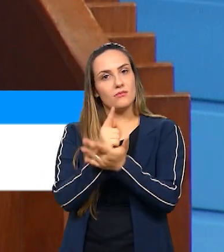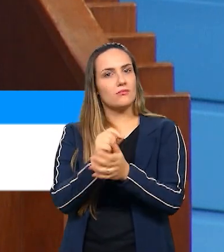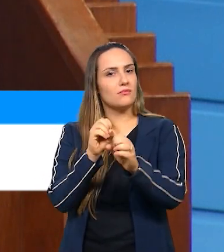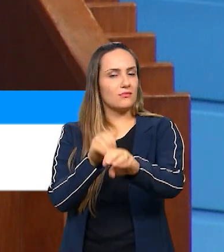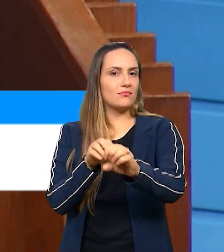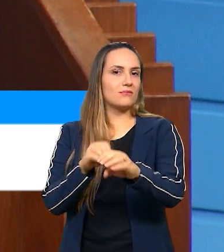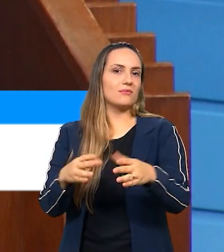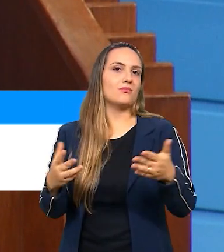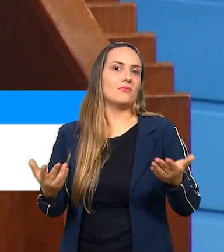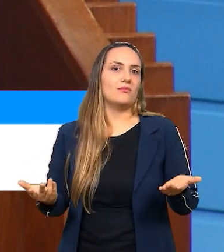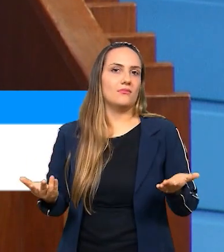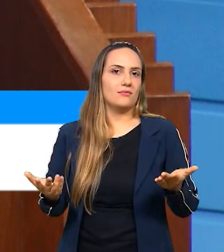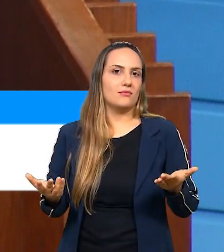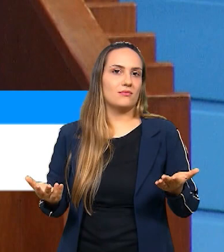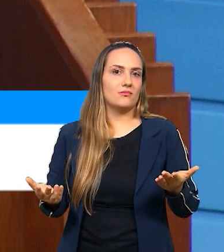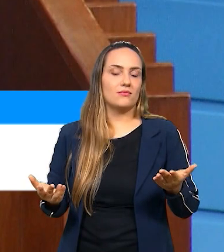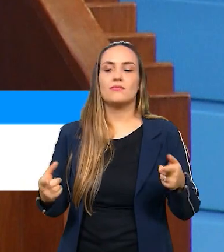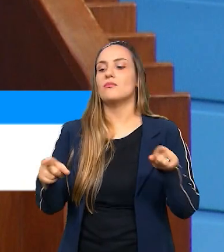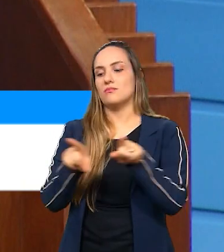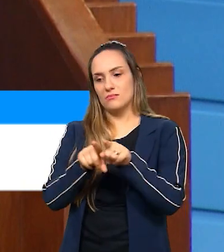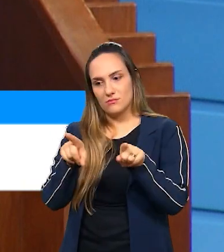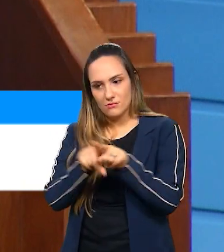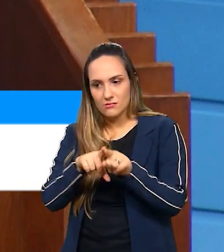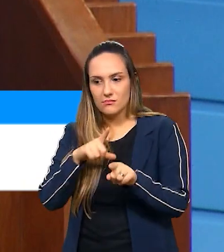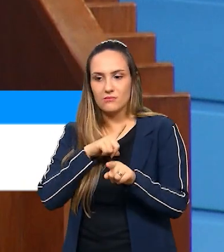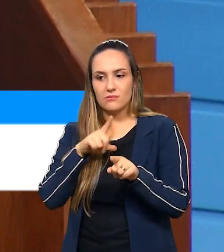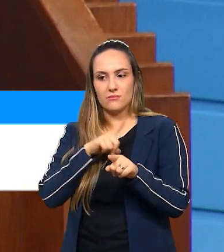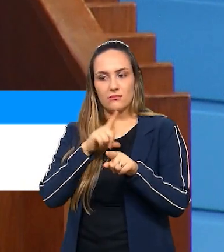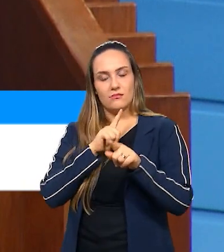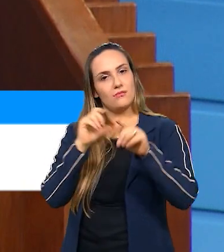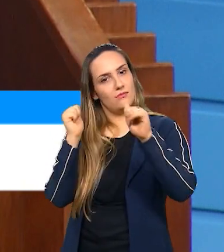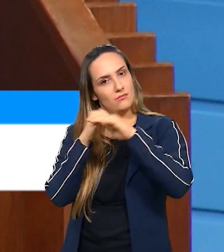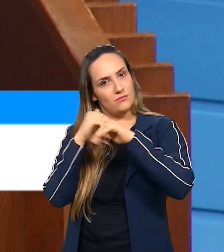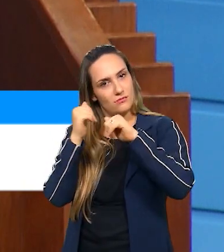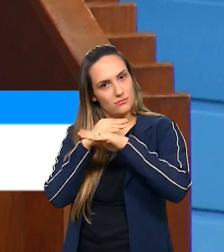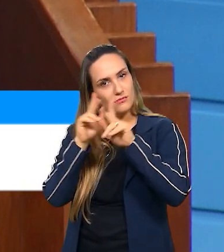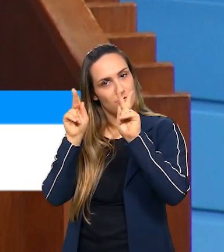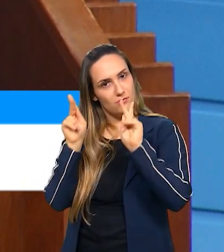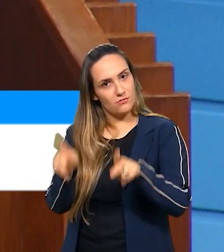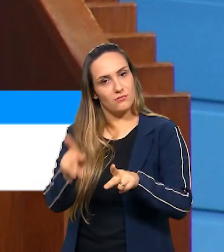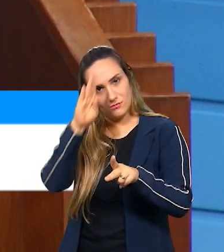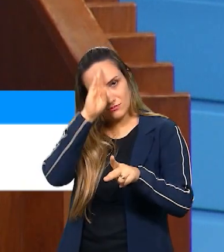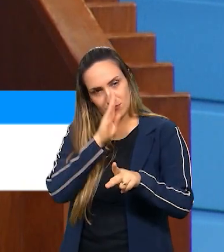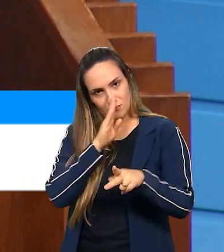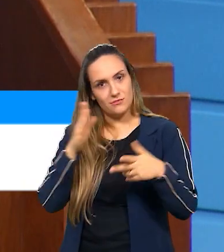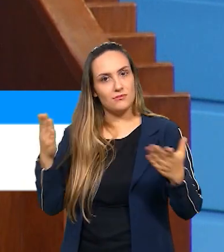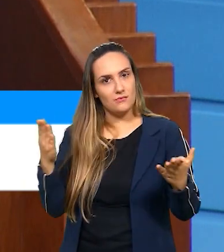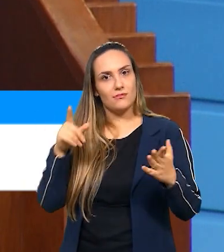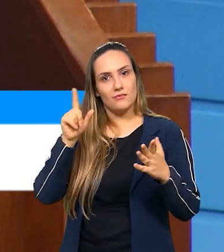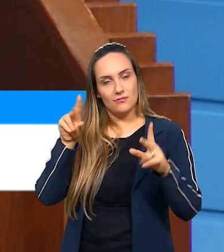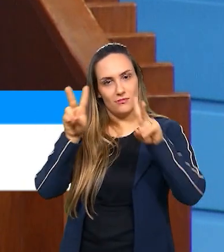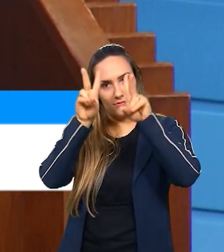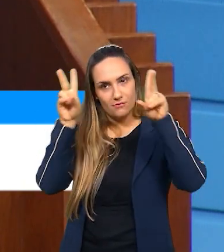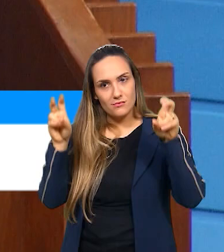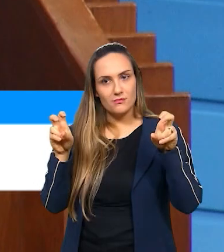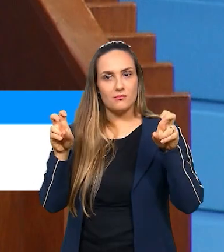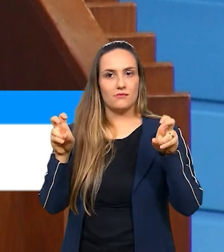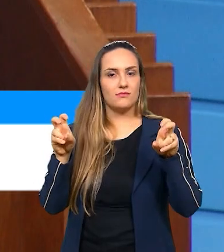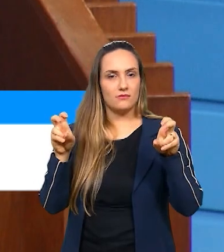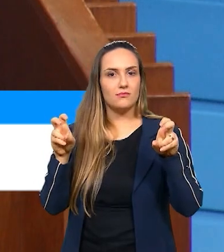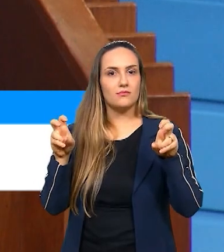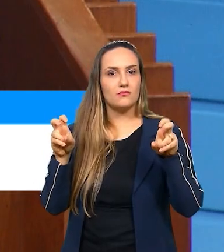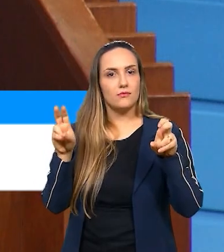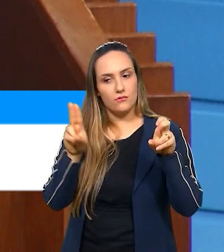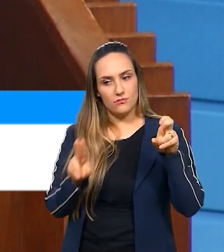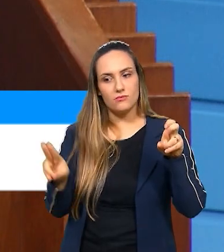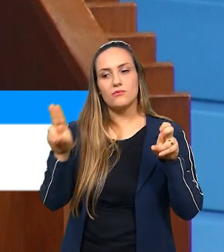garante a educação. Nesse sentido, entra também a questão do transporte público. E é com essa